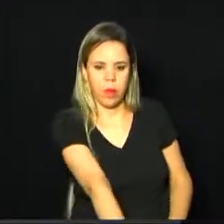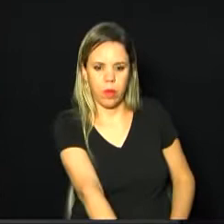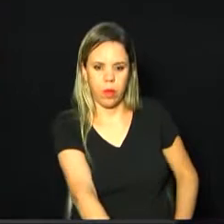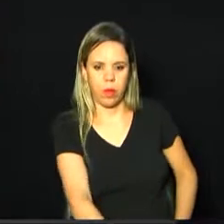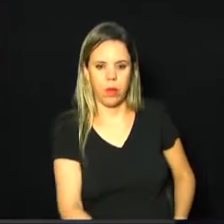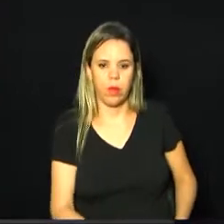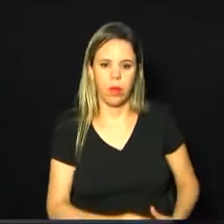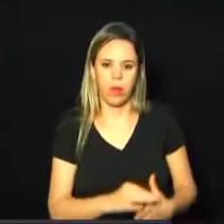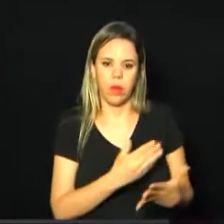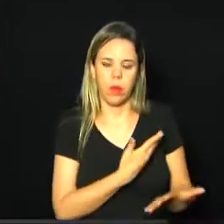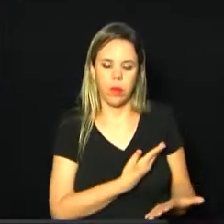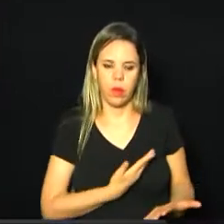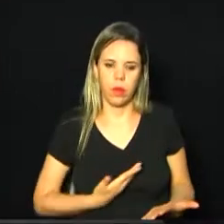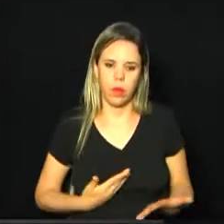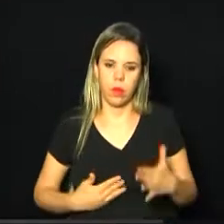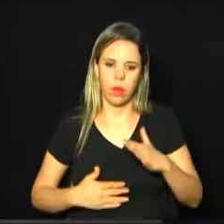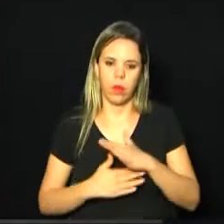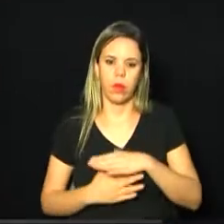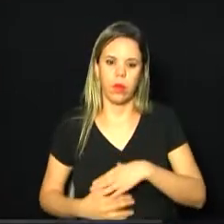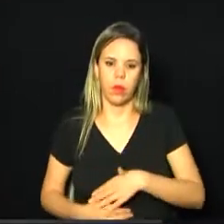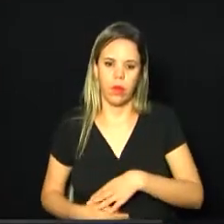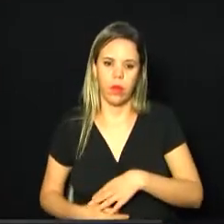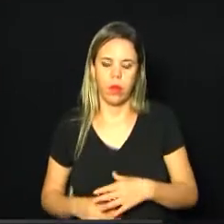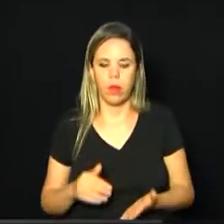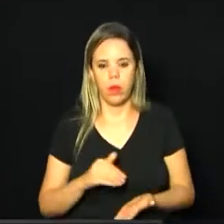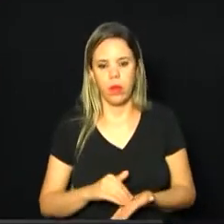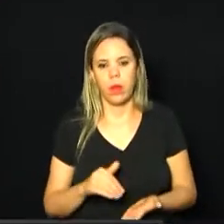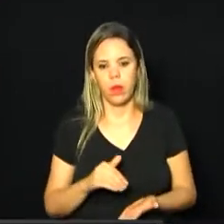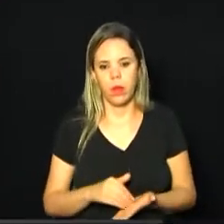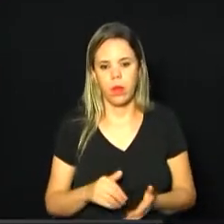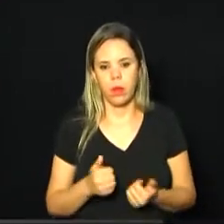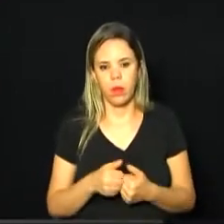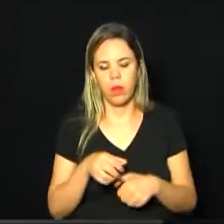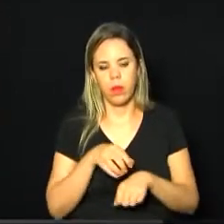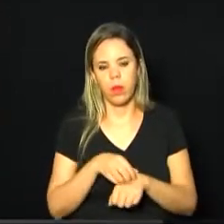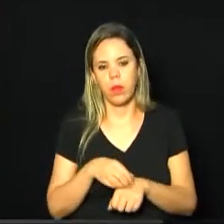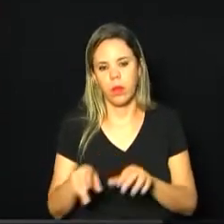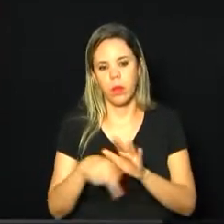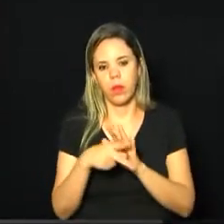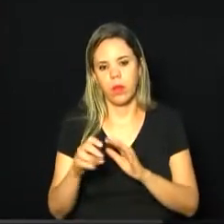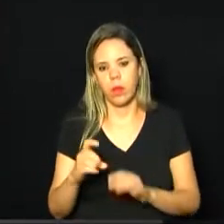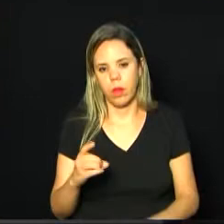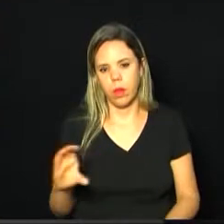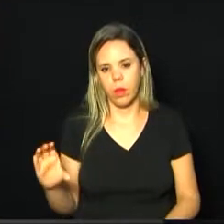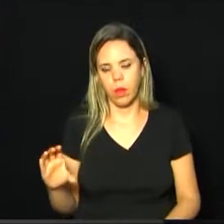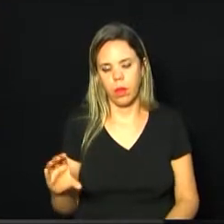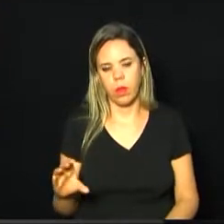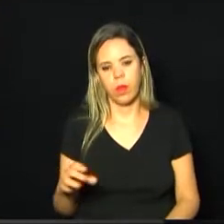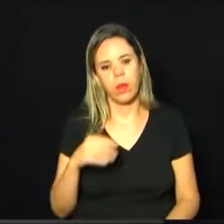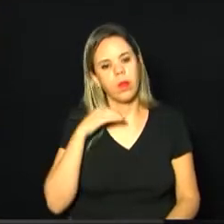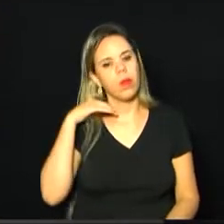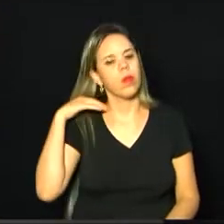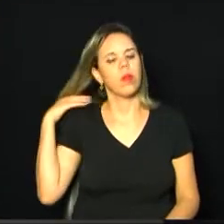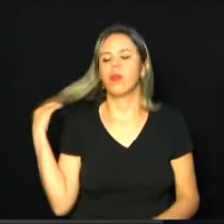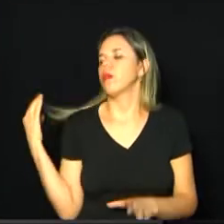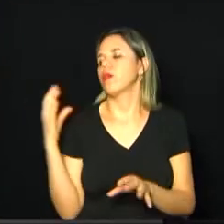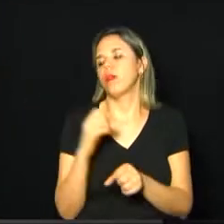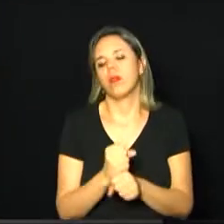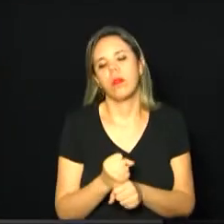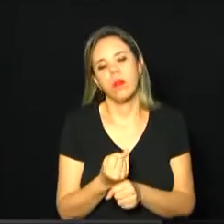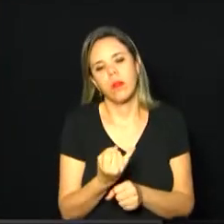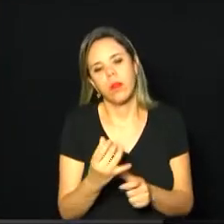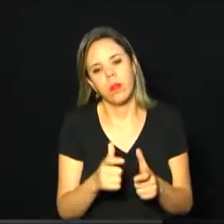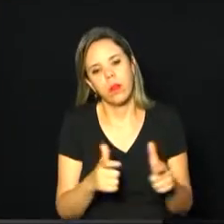líder do governo no legislativo Secretaria de transportes EA própria em greve Vector acumula um